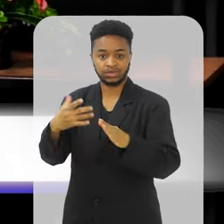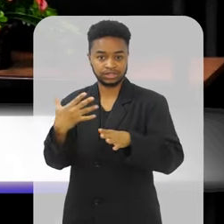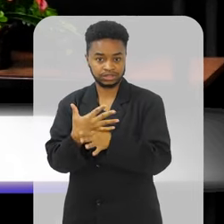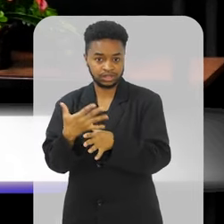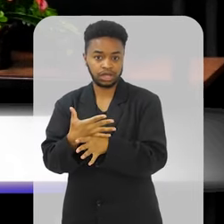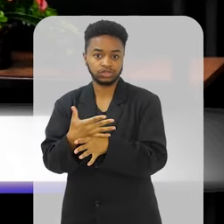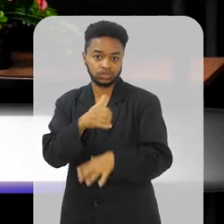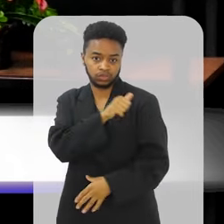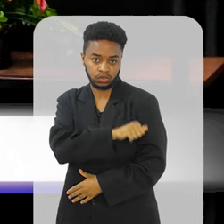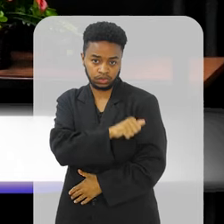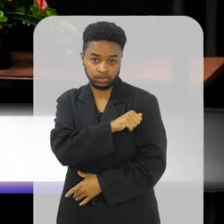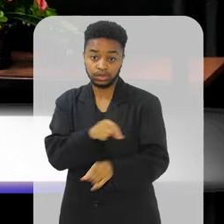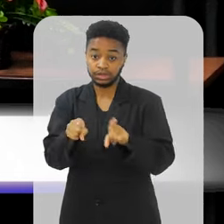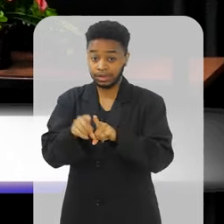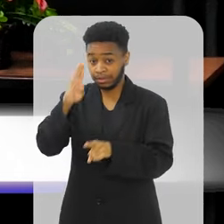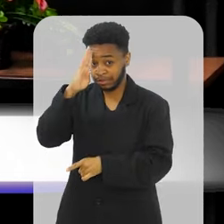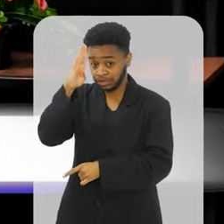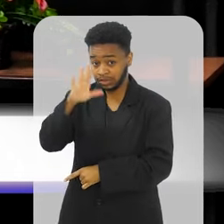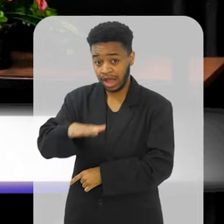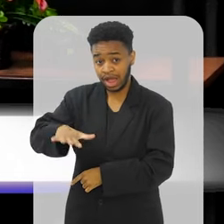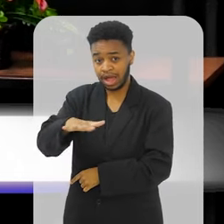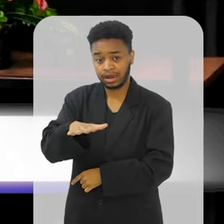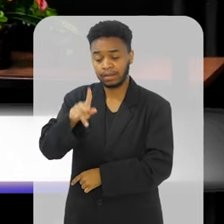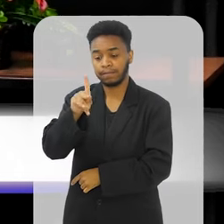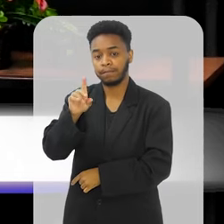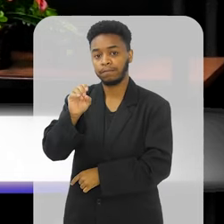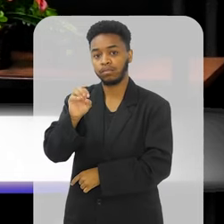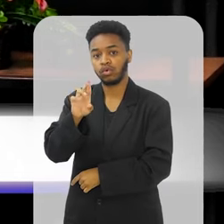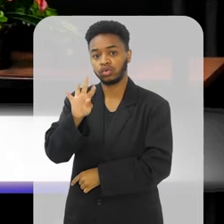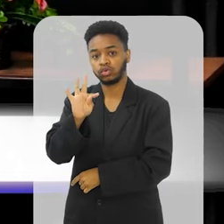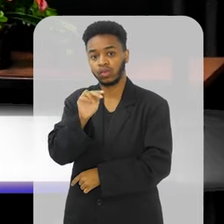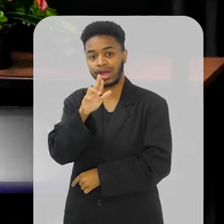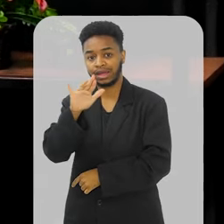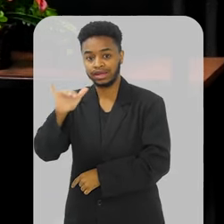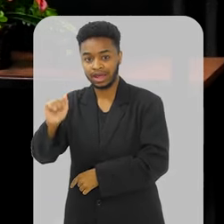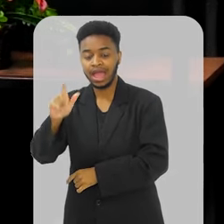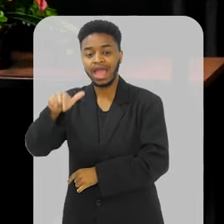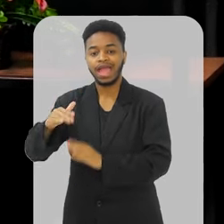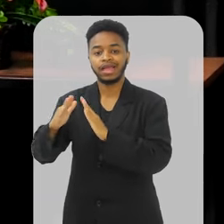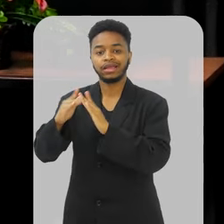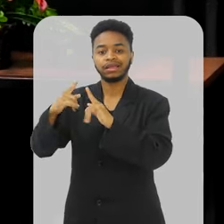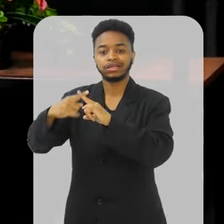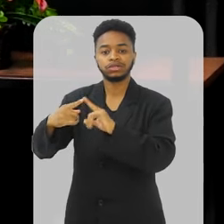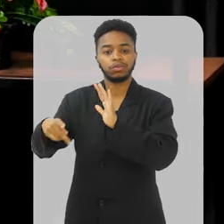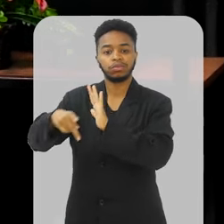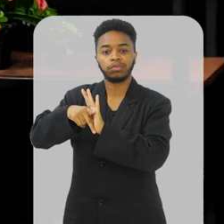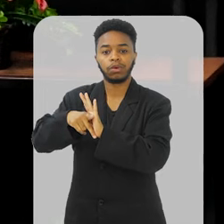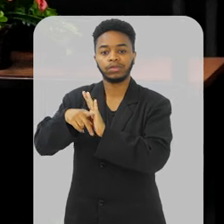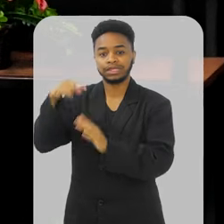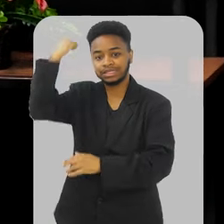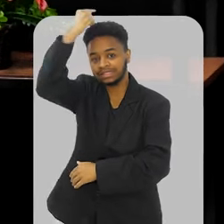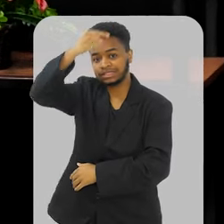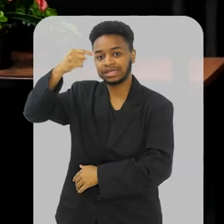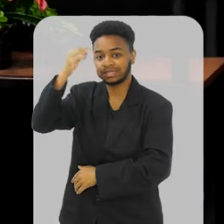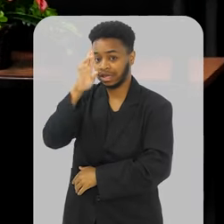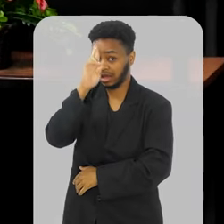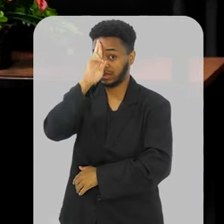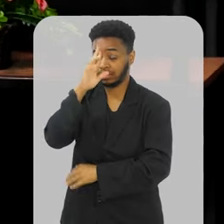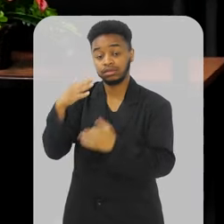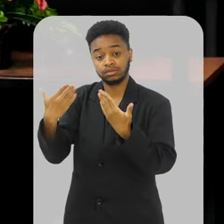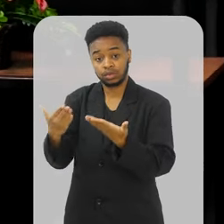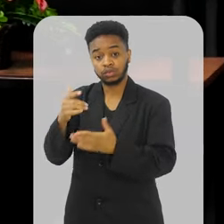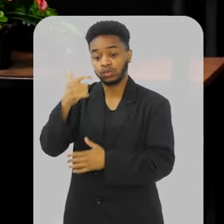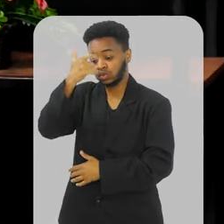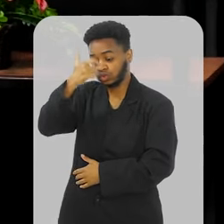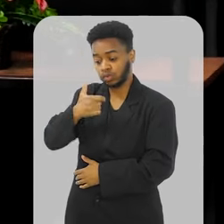cidade Mais especificamente na região portuária que é a matriz de Santa Rita Então sou pároco e junto com essa